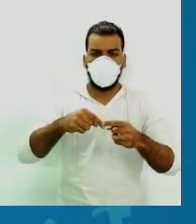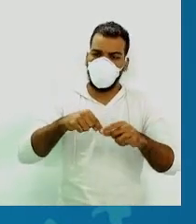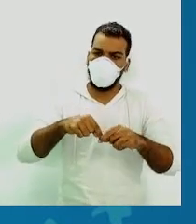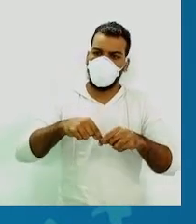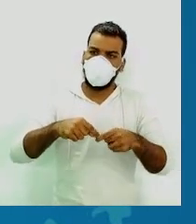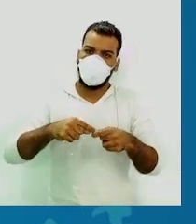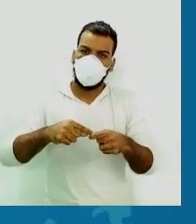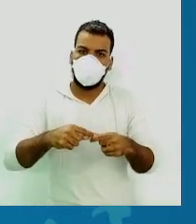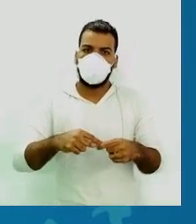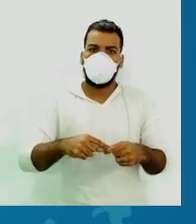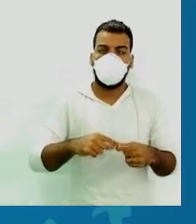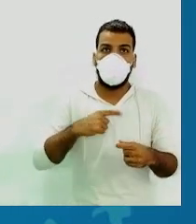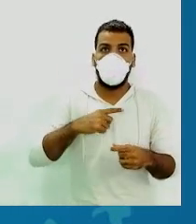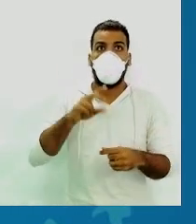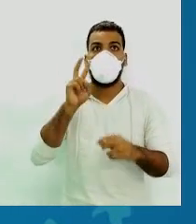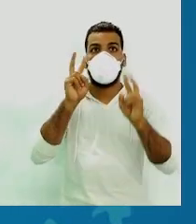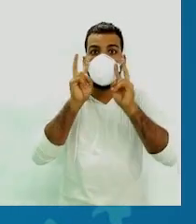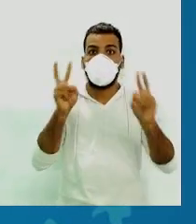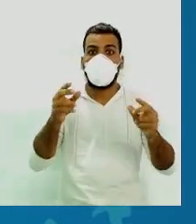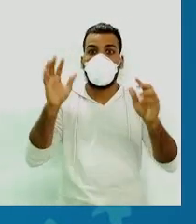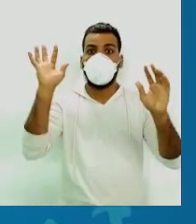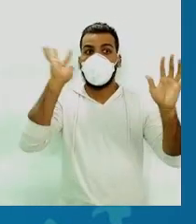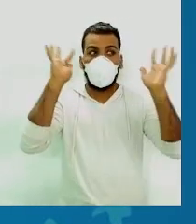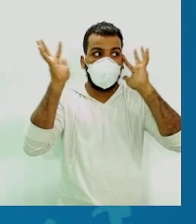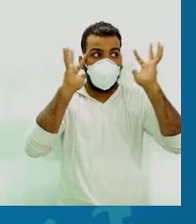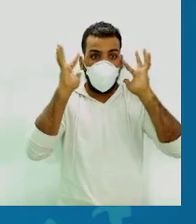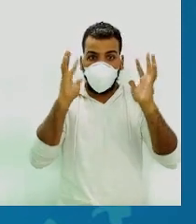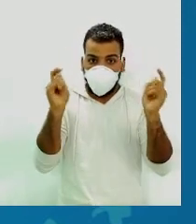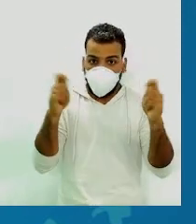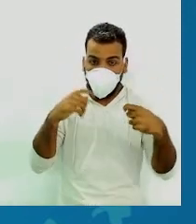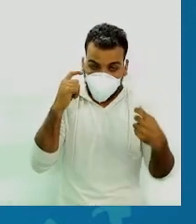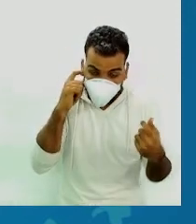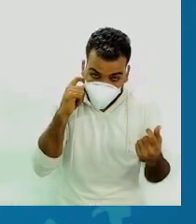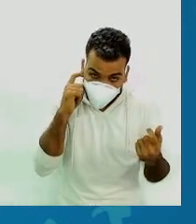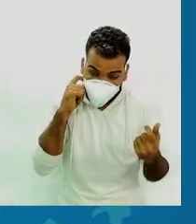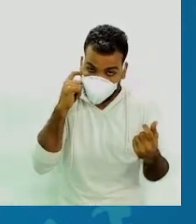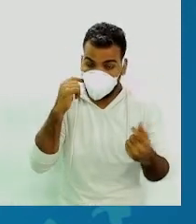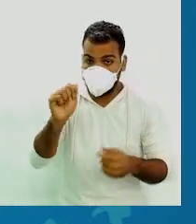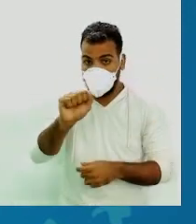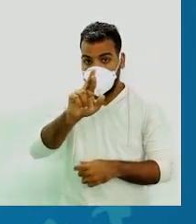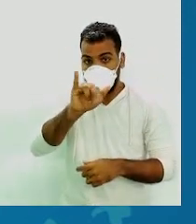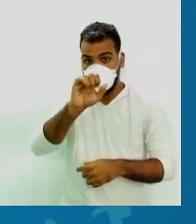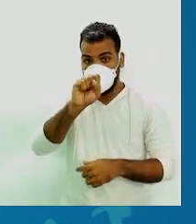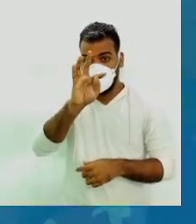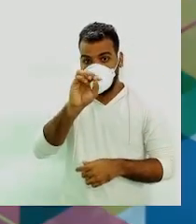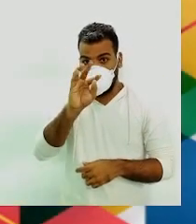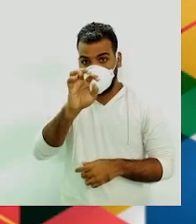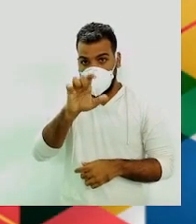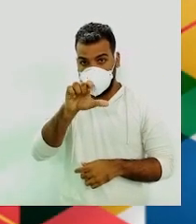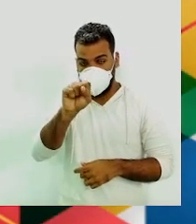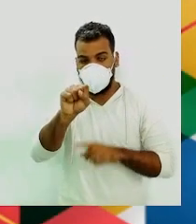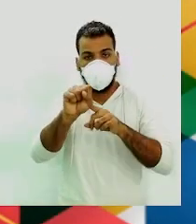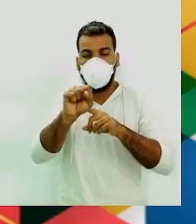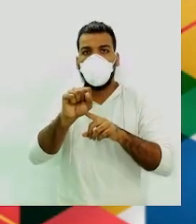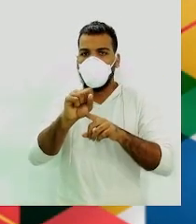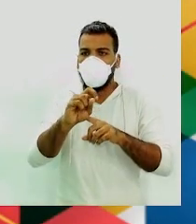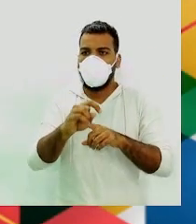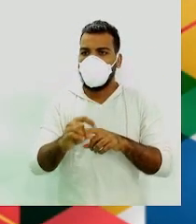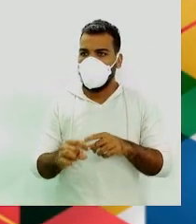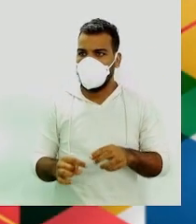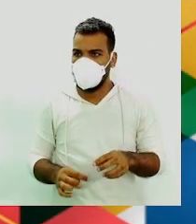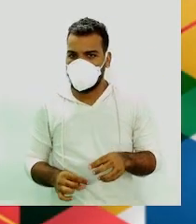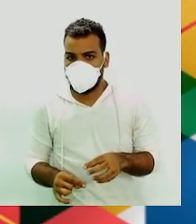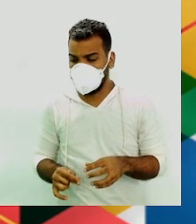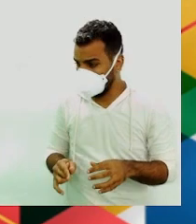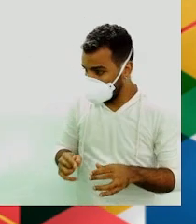que seria a visão filosófica para essa questão? Aristóteles ele era mais realista, ele diz, não é